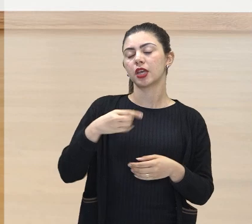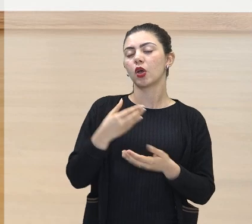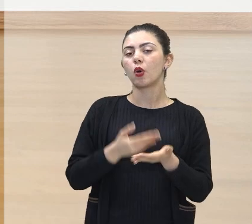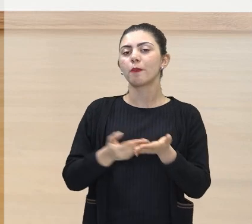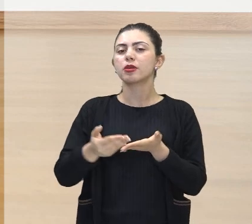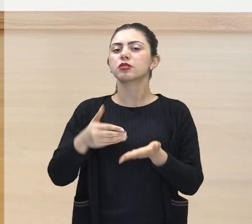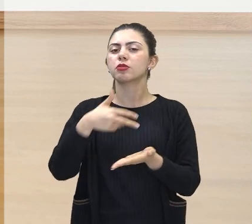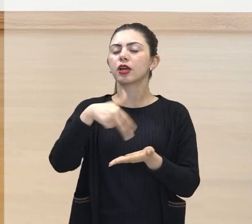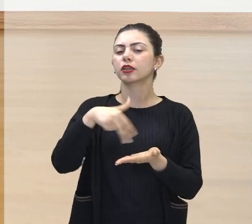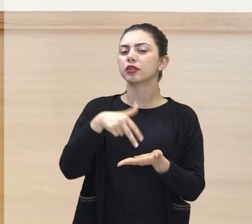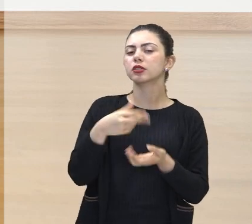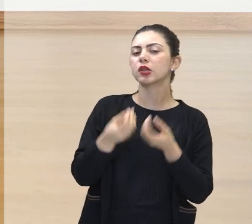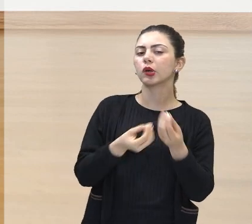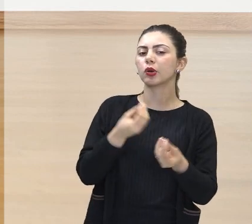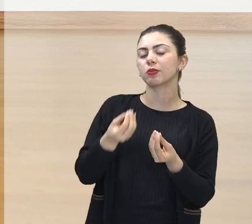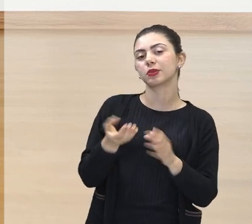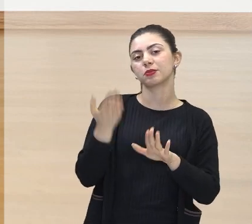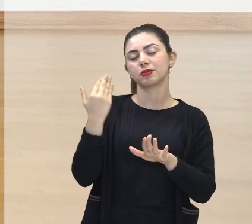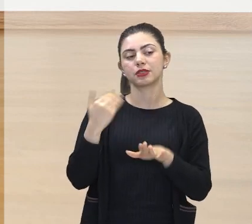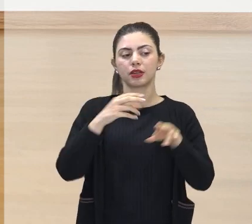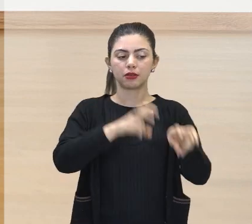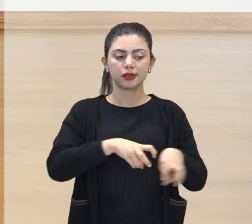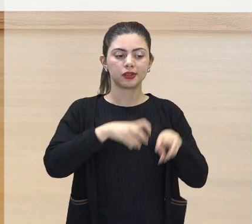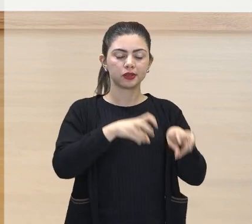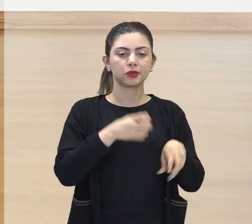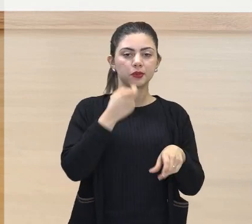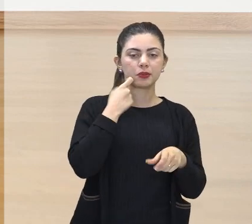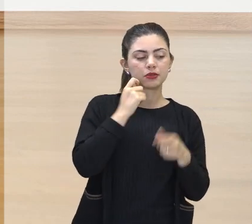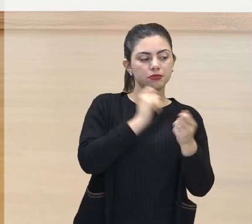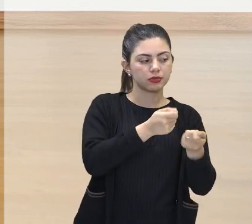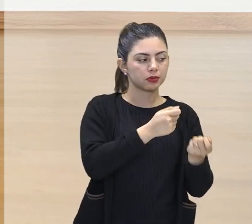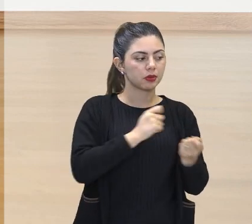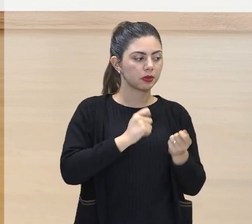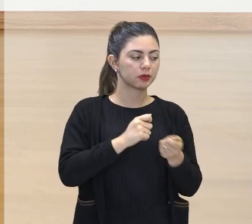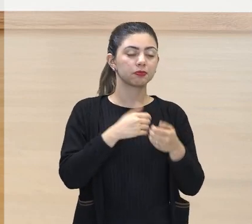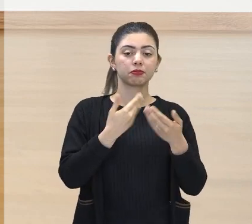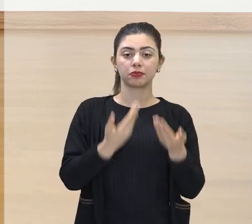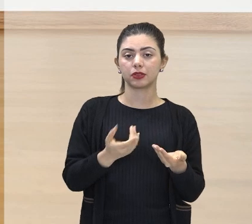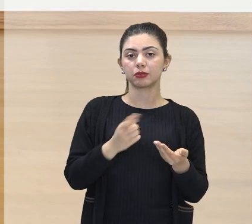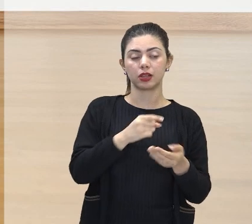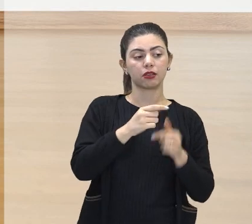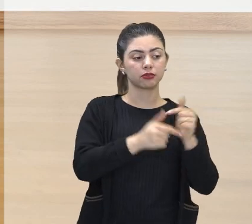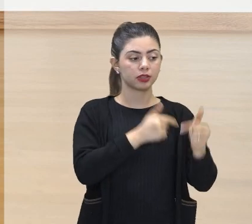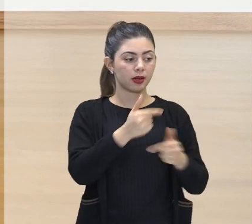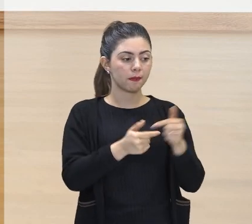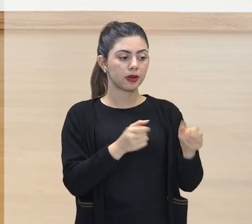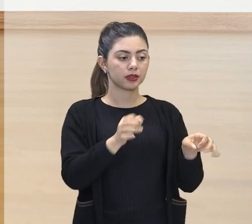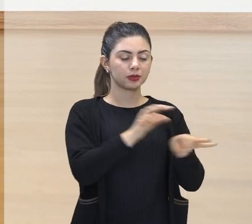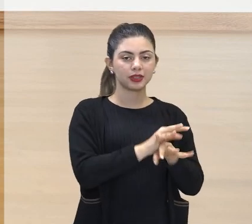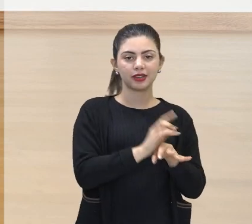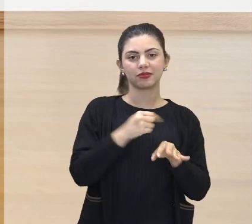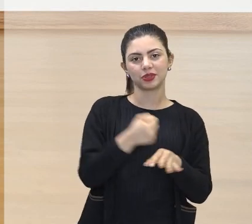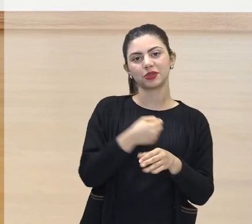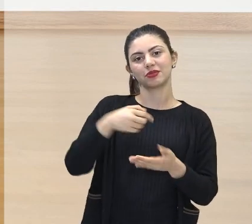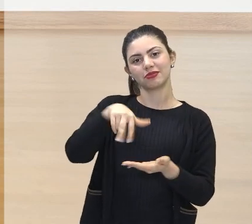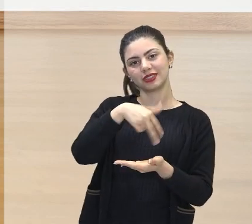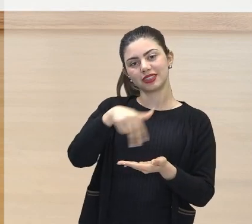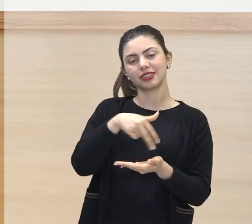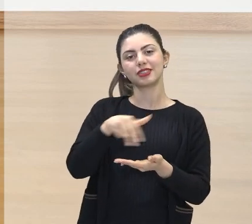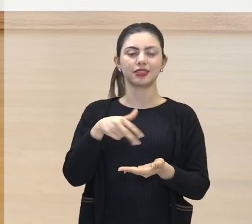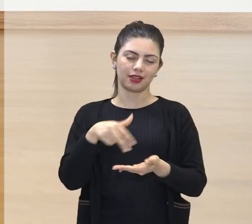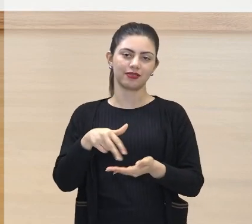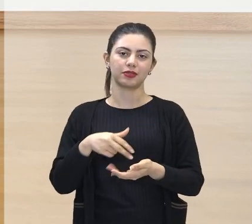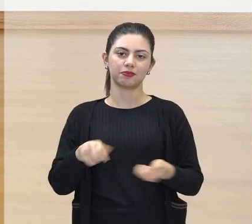surgiu como o hábito dos agricultores e dos pescadores, que, ao fim dos trabalhos diários, dançavam ao ritmo do